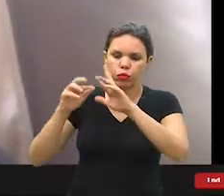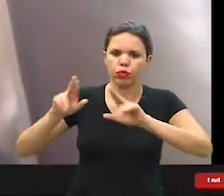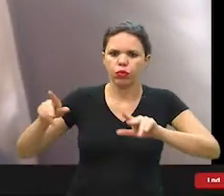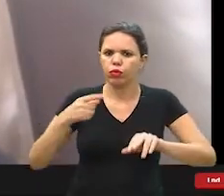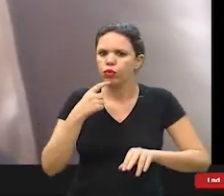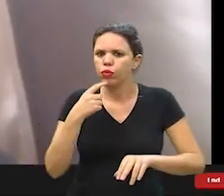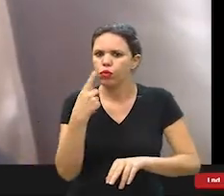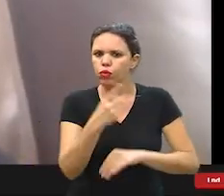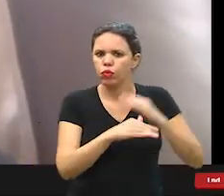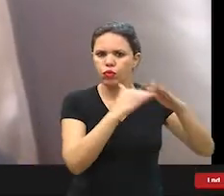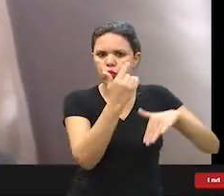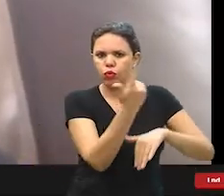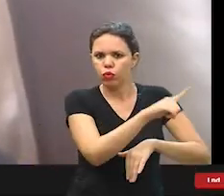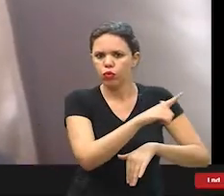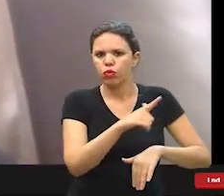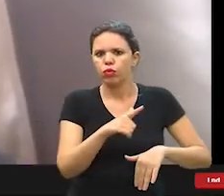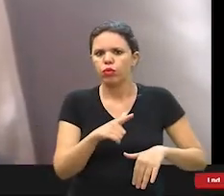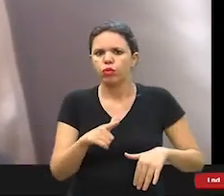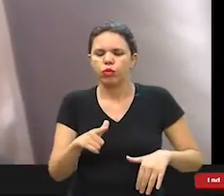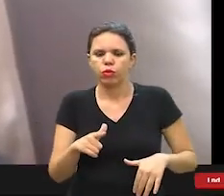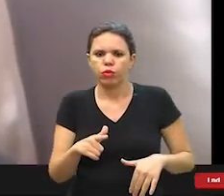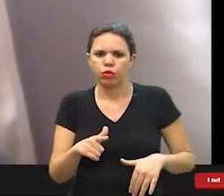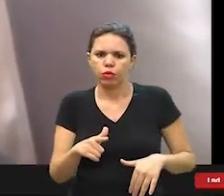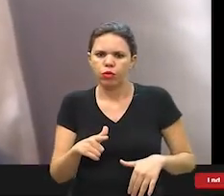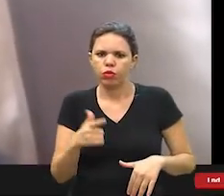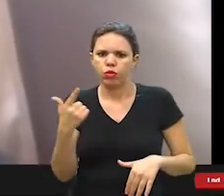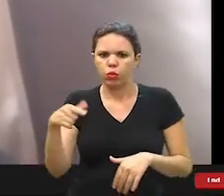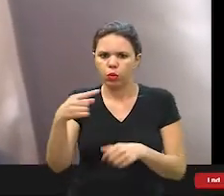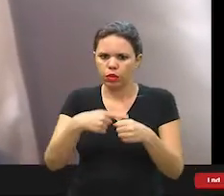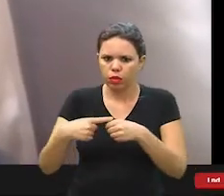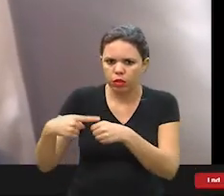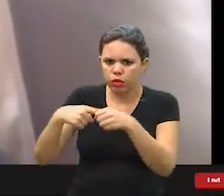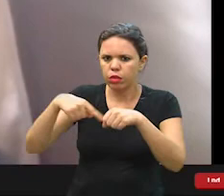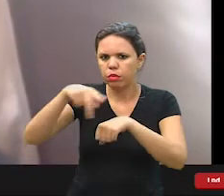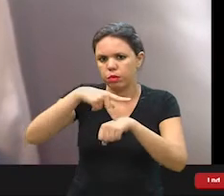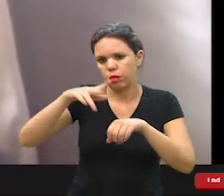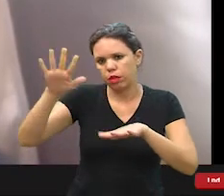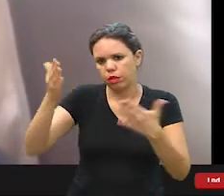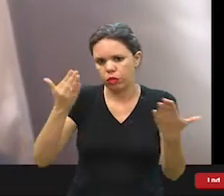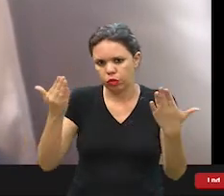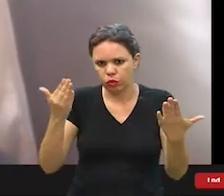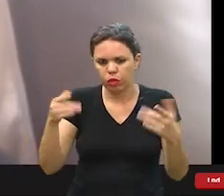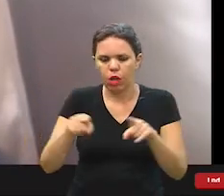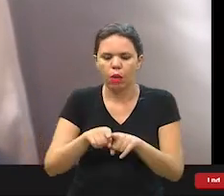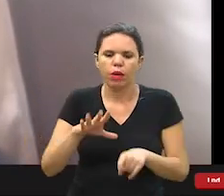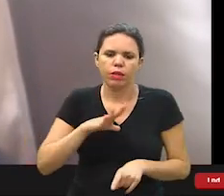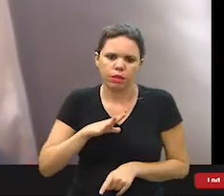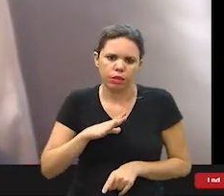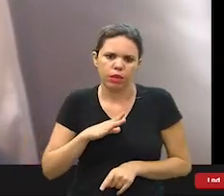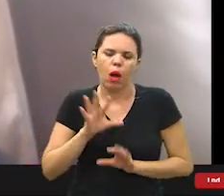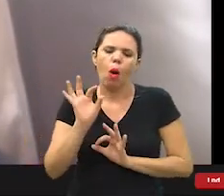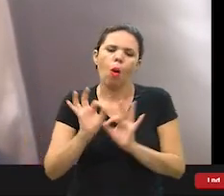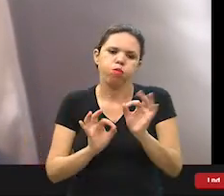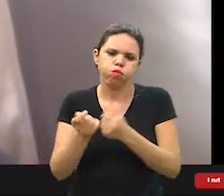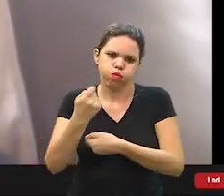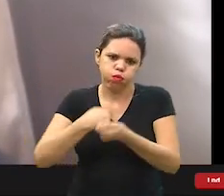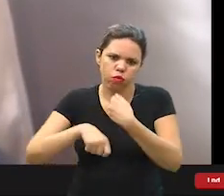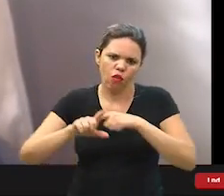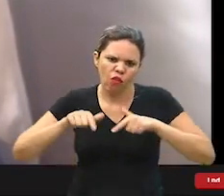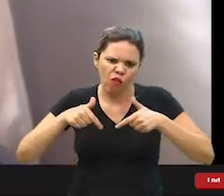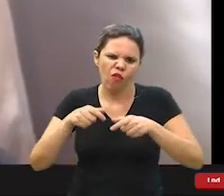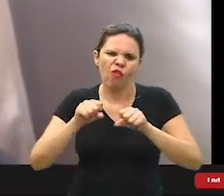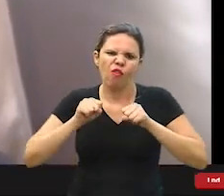de Campinas do desenvolvimento de grande parte dos outros municípios do país. É uma cidade organizada, que tem